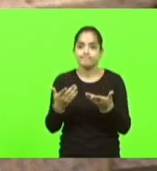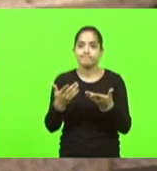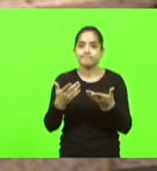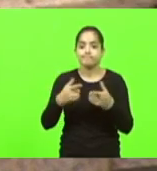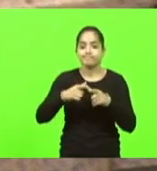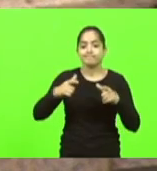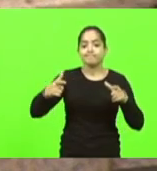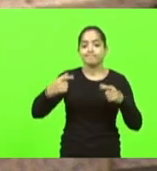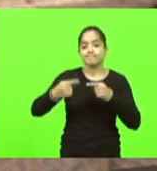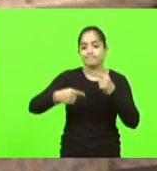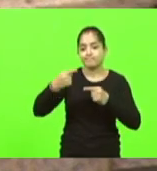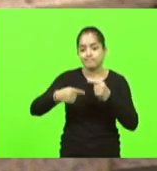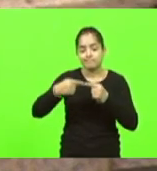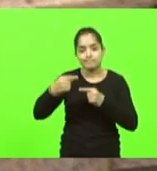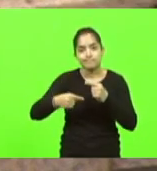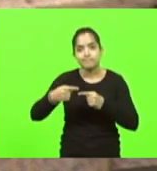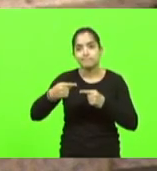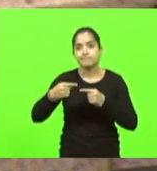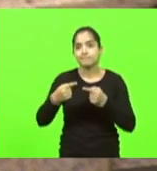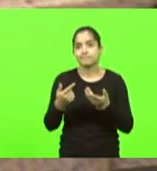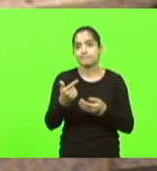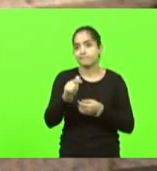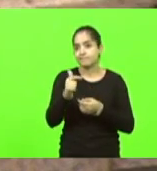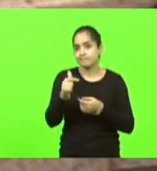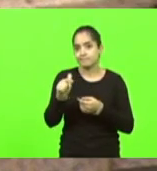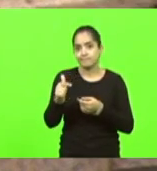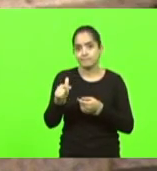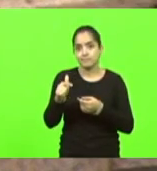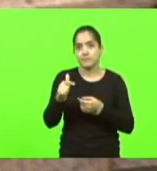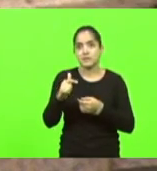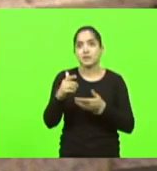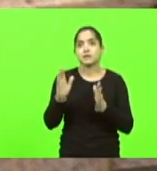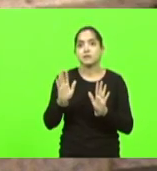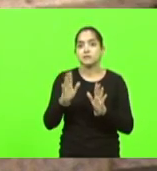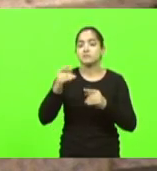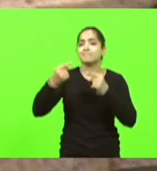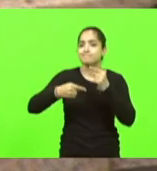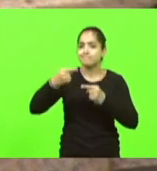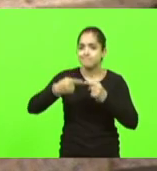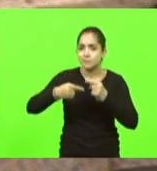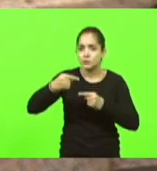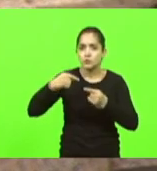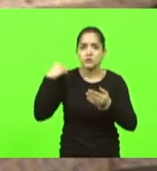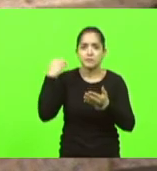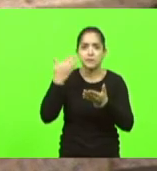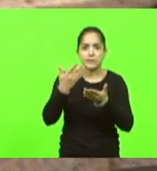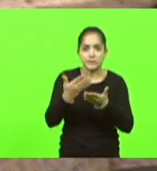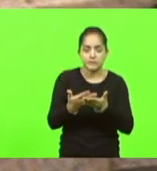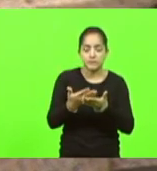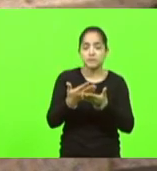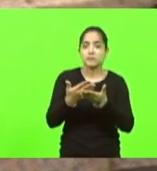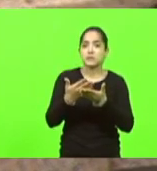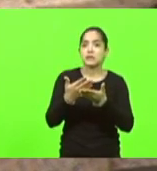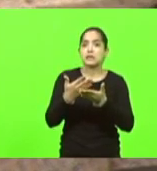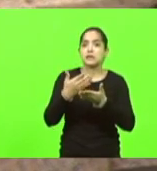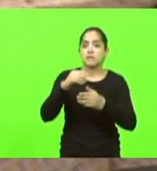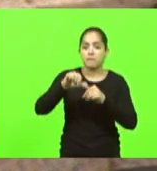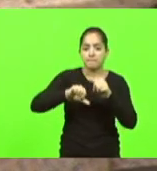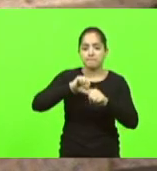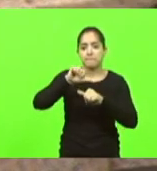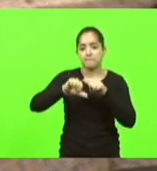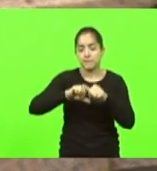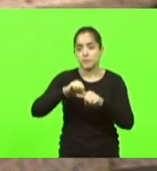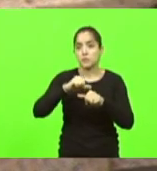discussão não estaria acontecendo hoje então 98 nós já discutimos isso desde então foram em e se formas